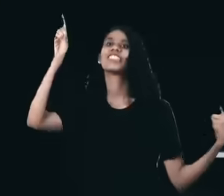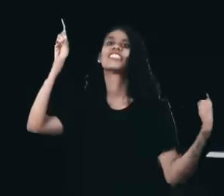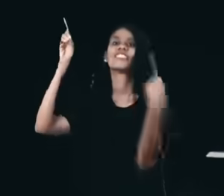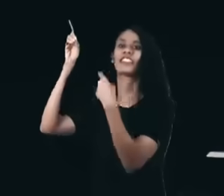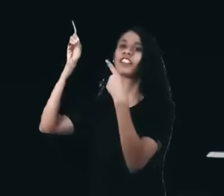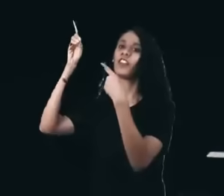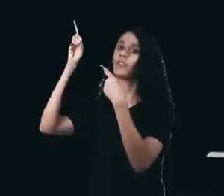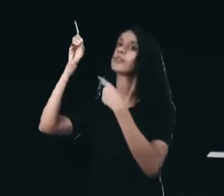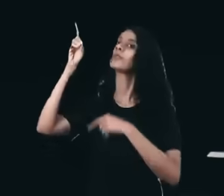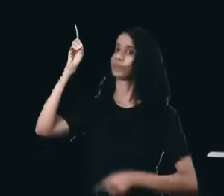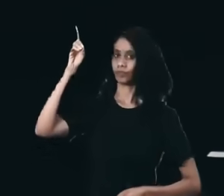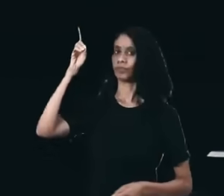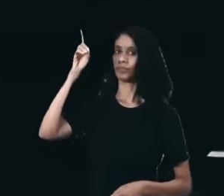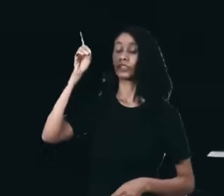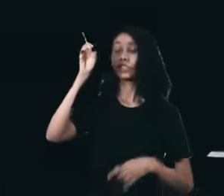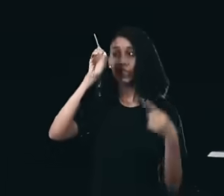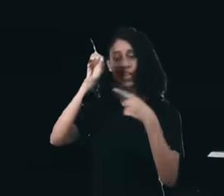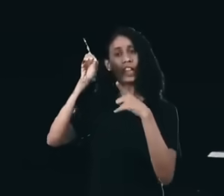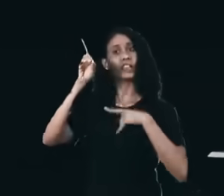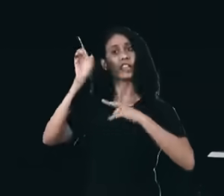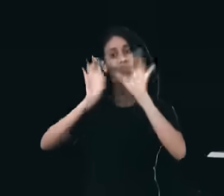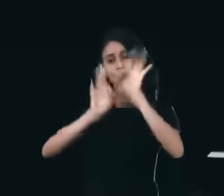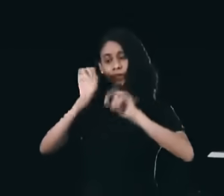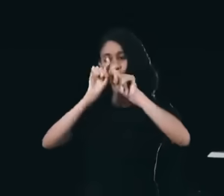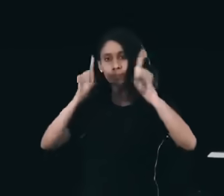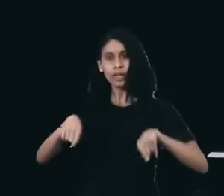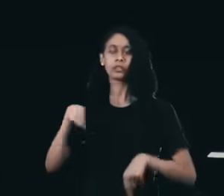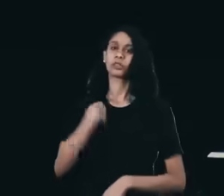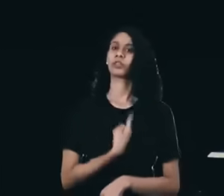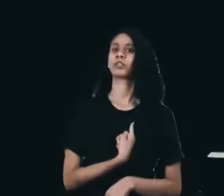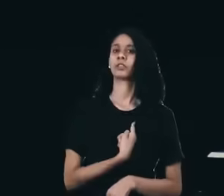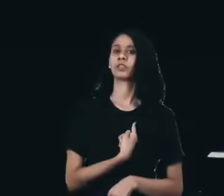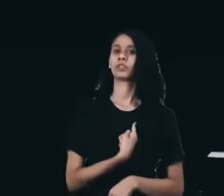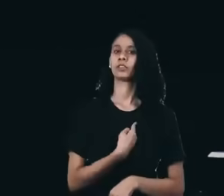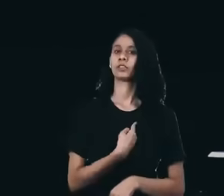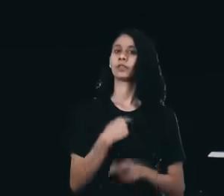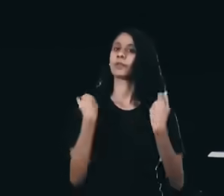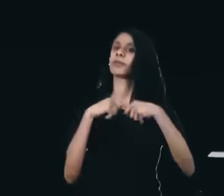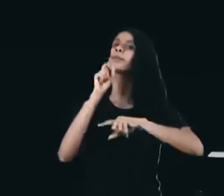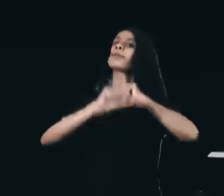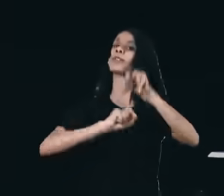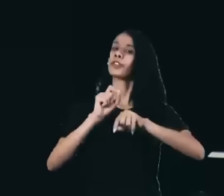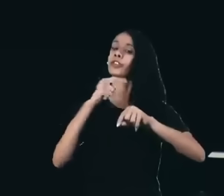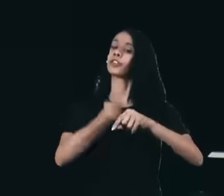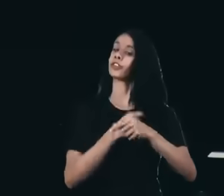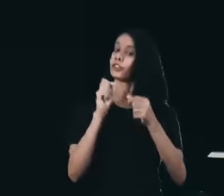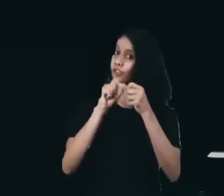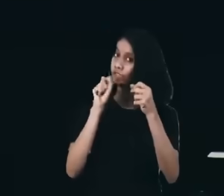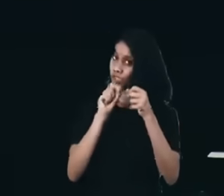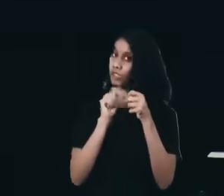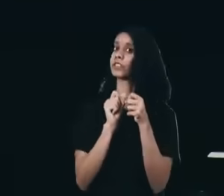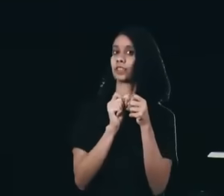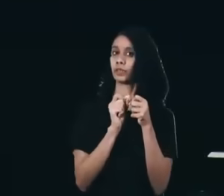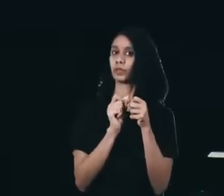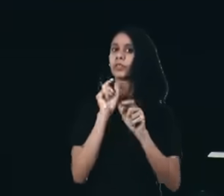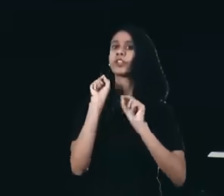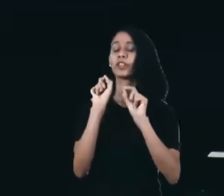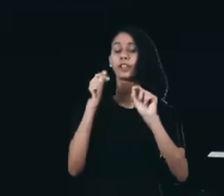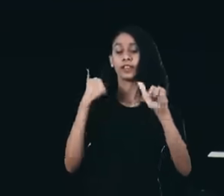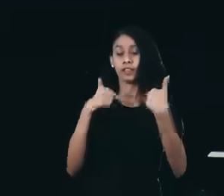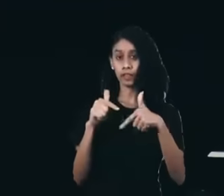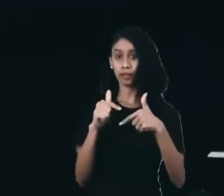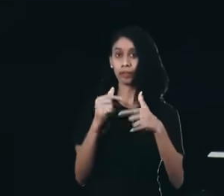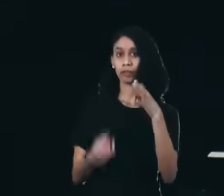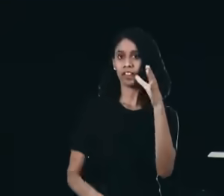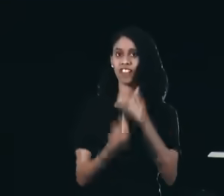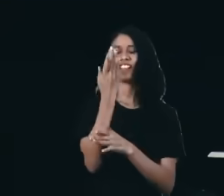coração de Deus. Deus tem um plano para nós, mas cabe a gente ou não se a gente vai cumprir o plano. Quem foi que trabalhou para o